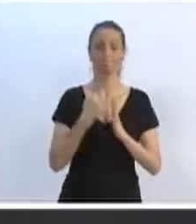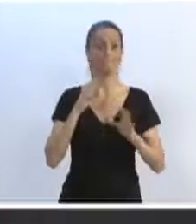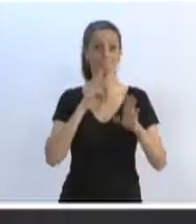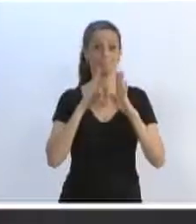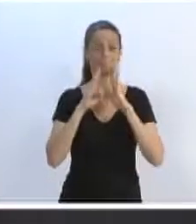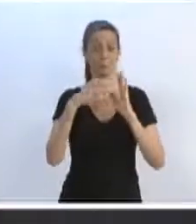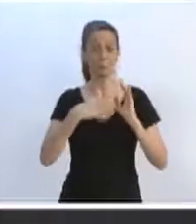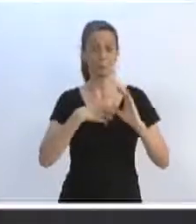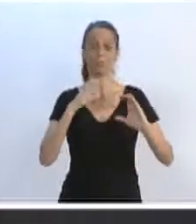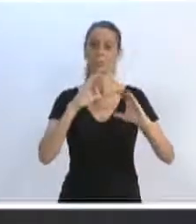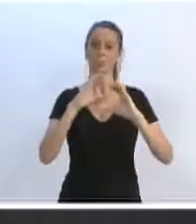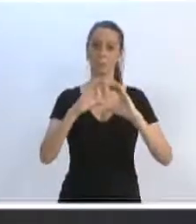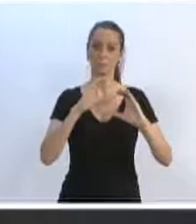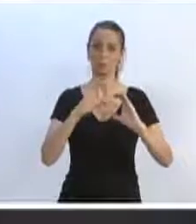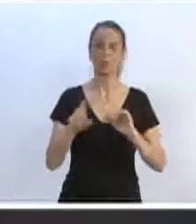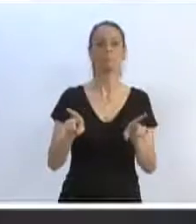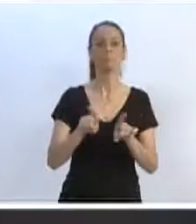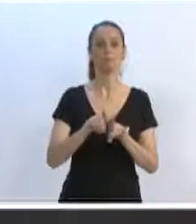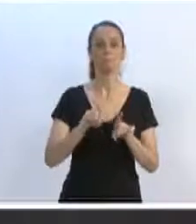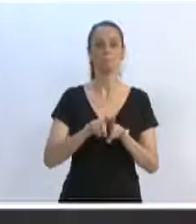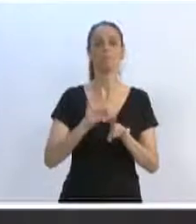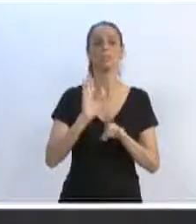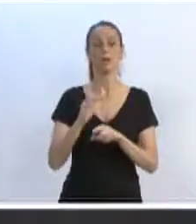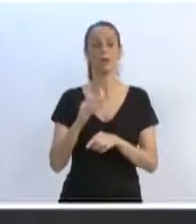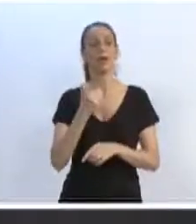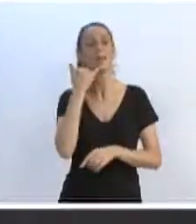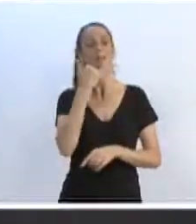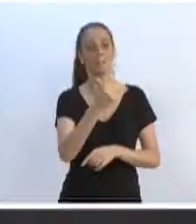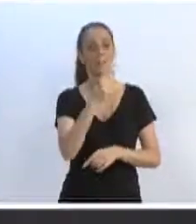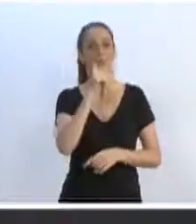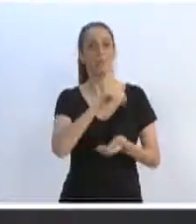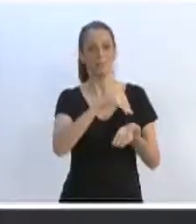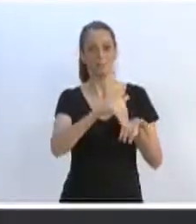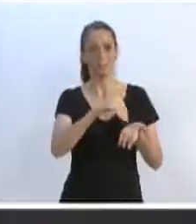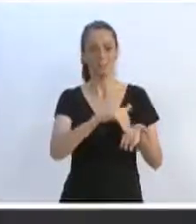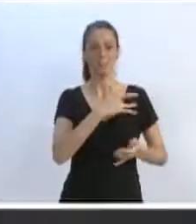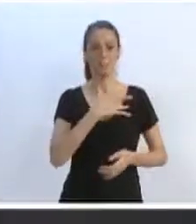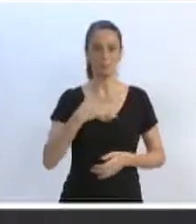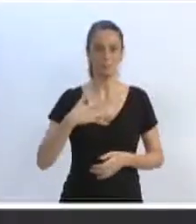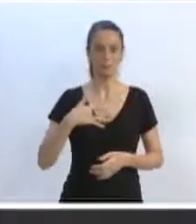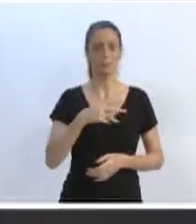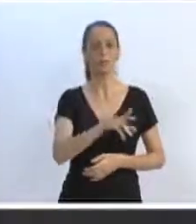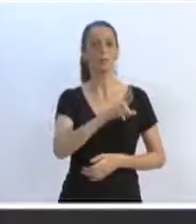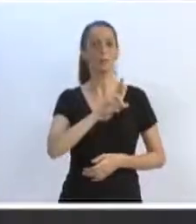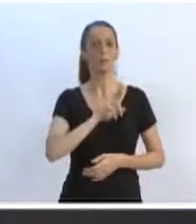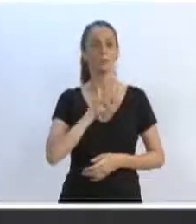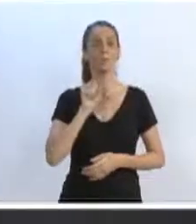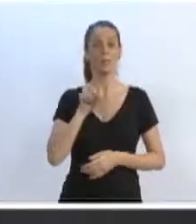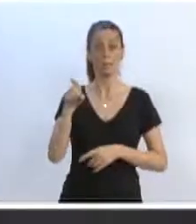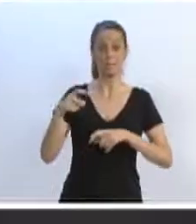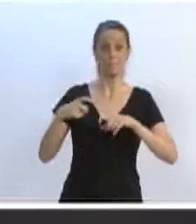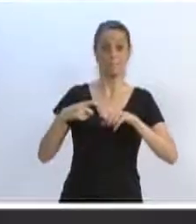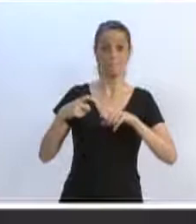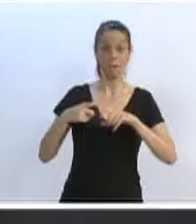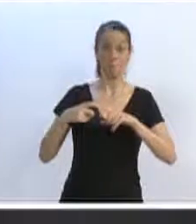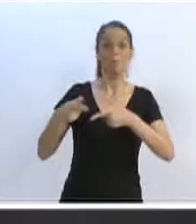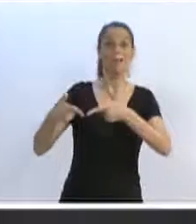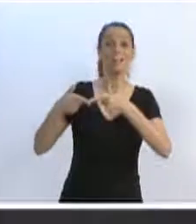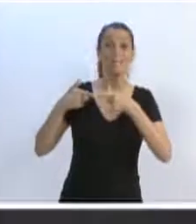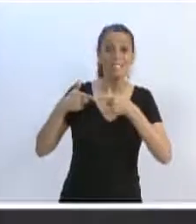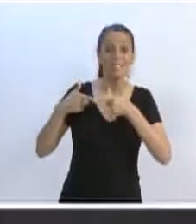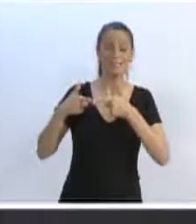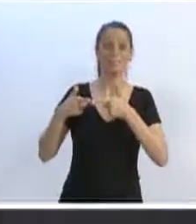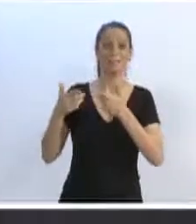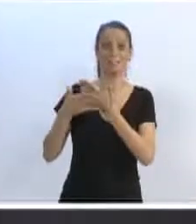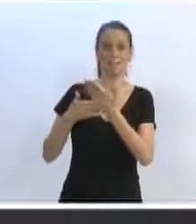de comunicação. Fiz também essa informação junto à secretária, onde aquela pessoa estava afastada por tratamento de saúde. E aqui